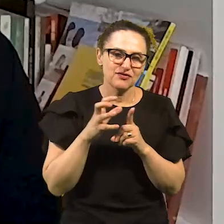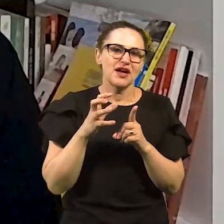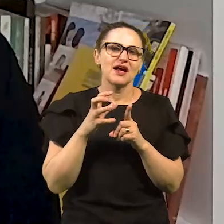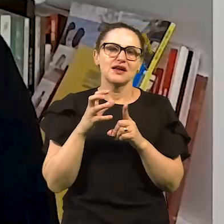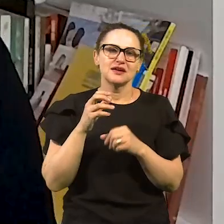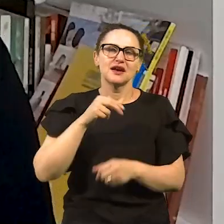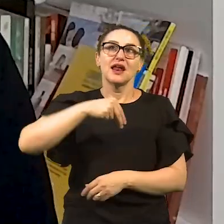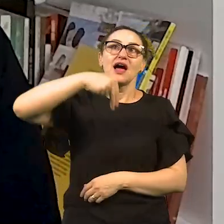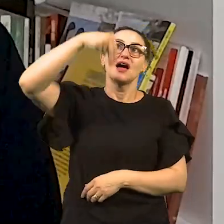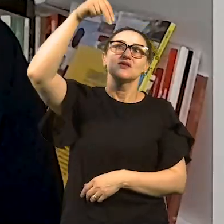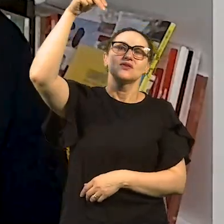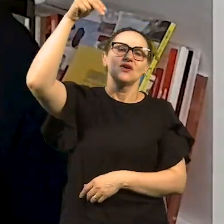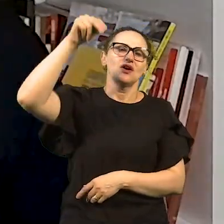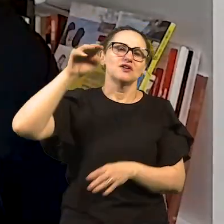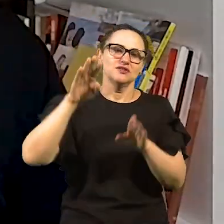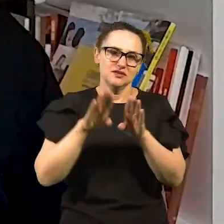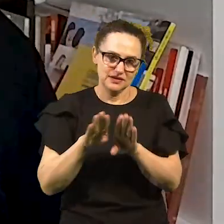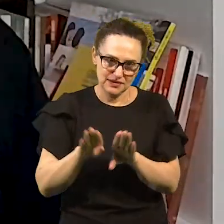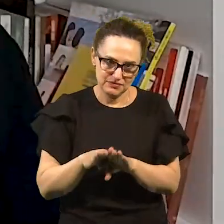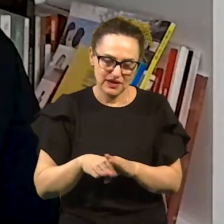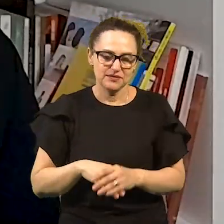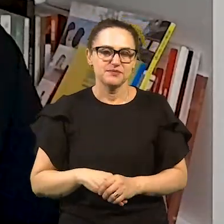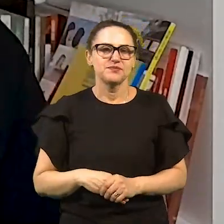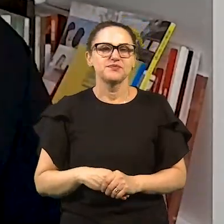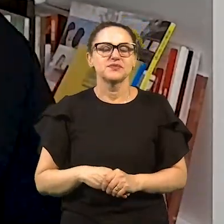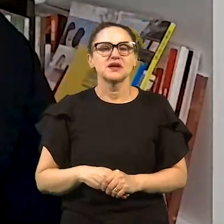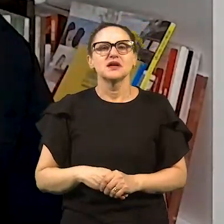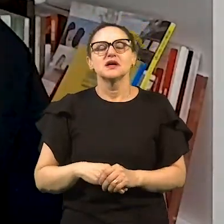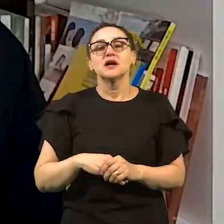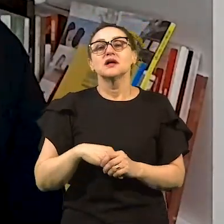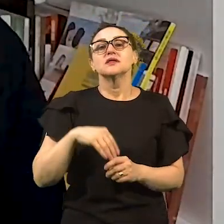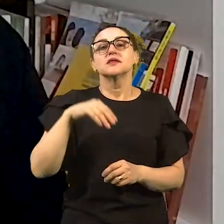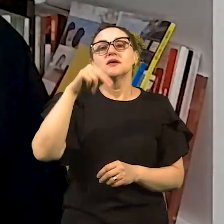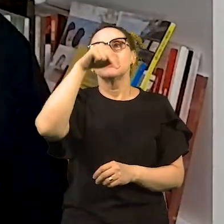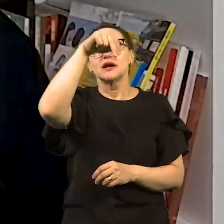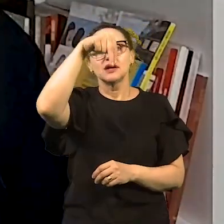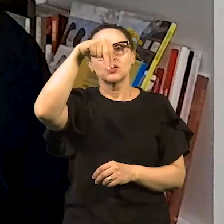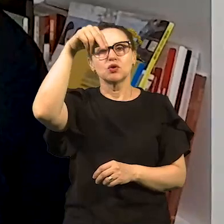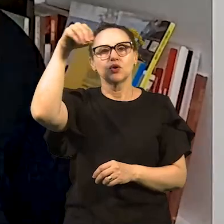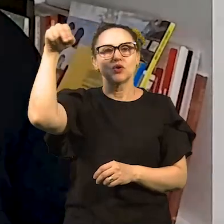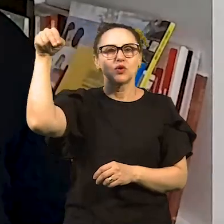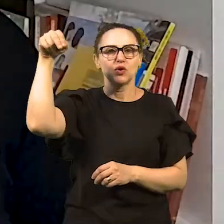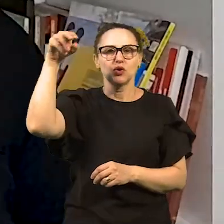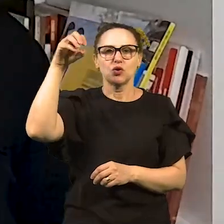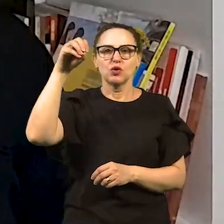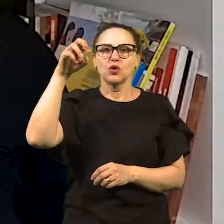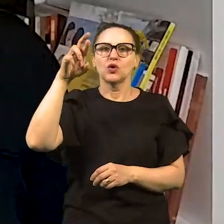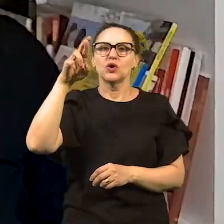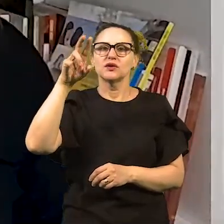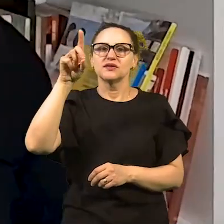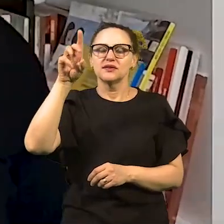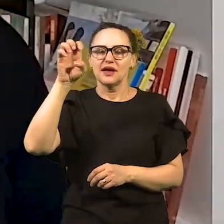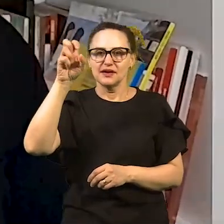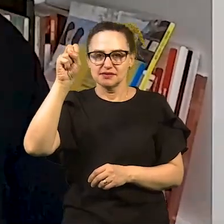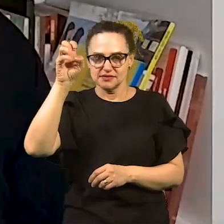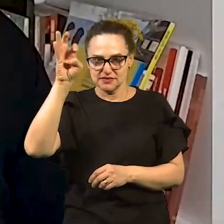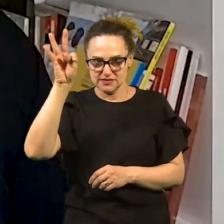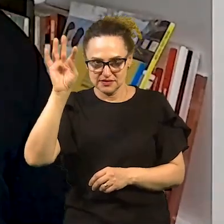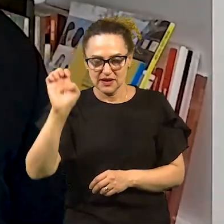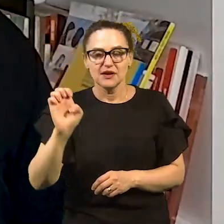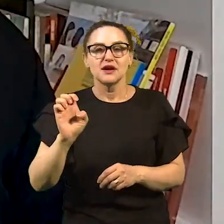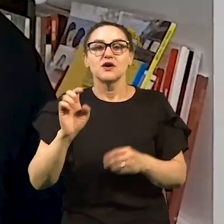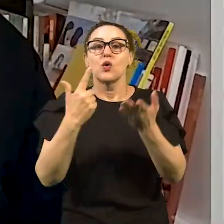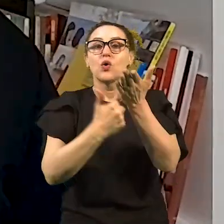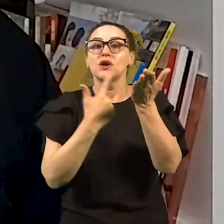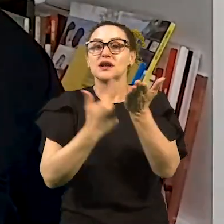Pará. E por fim, da região nordeste, eu destaco para vocês algumas entradas do Canudos, do livro